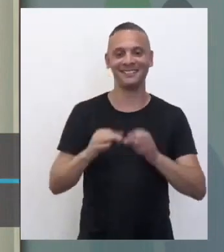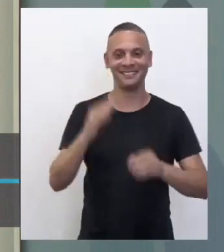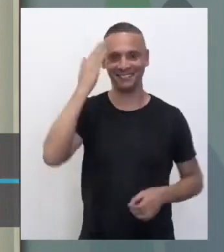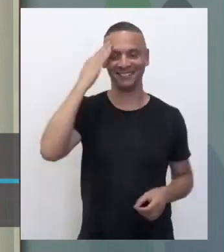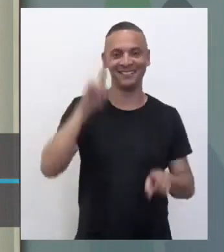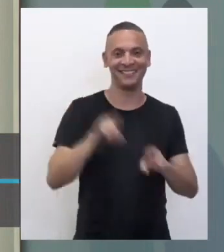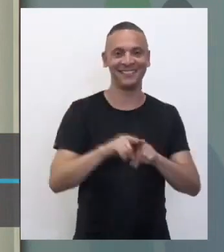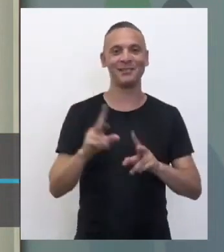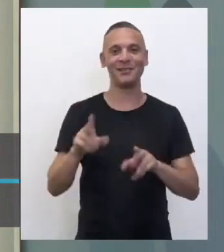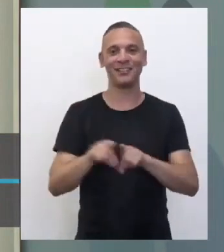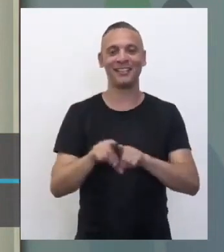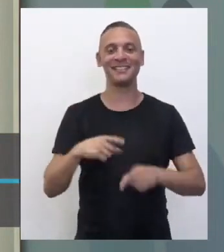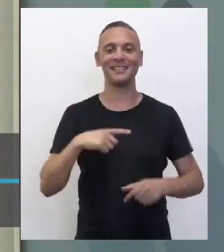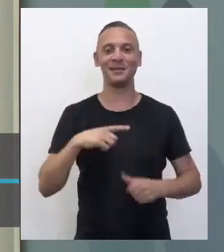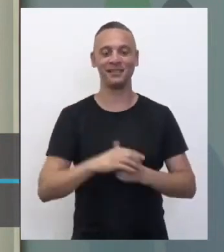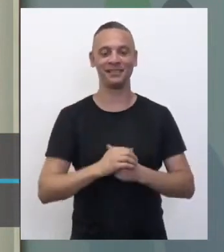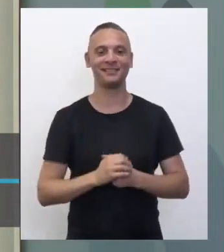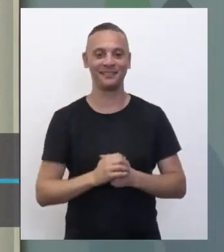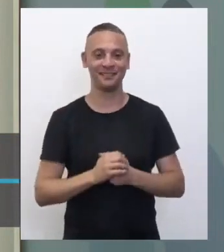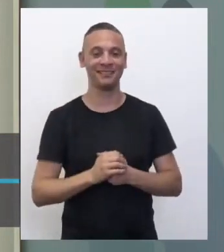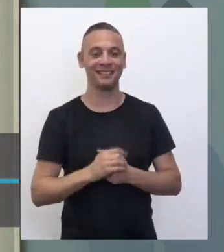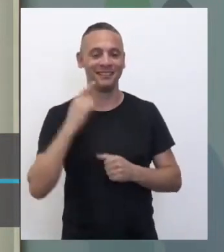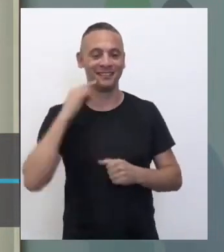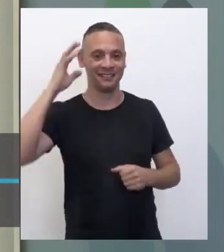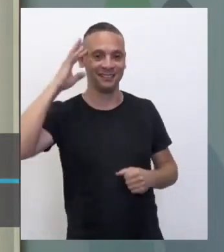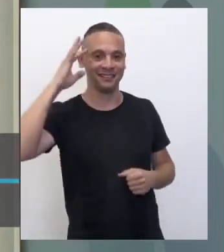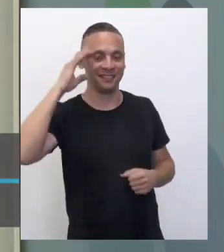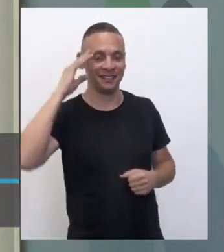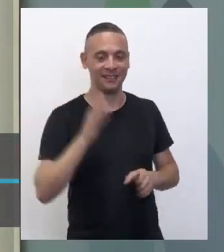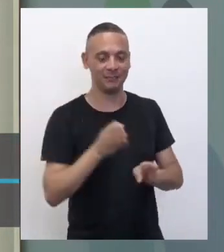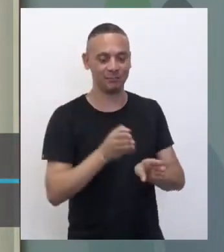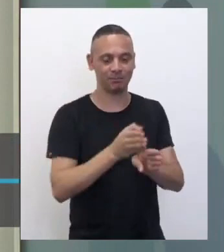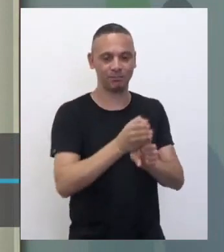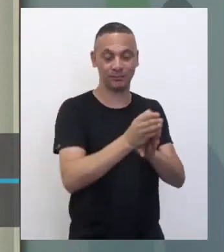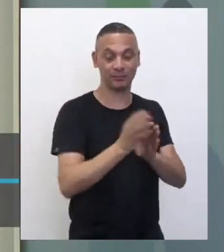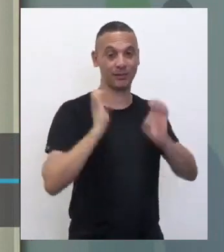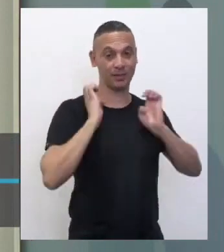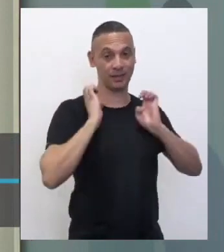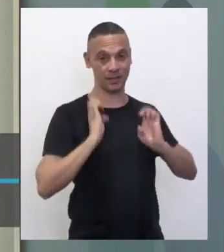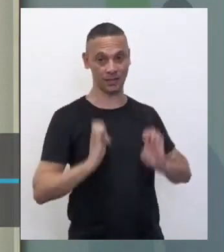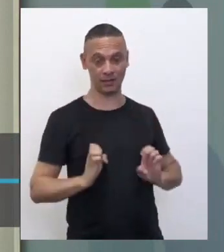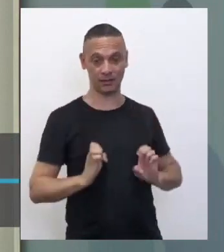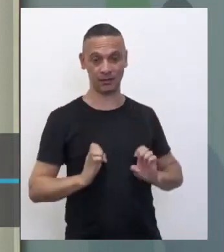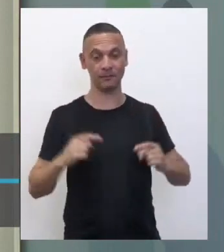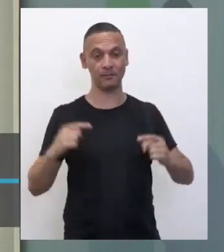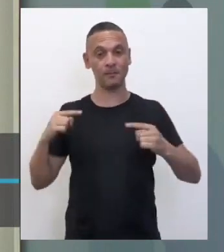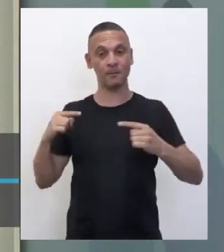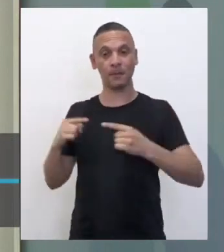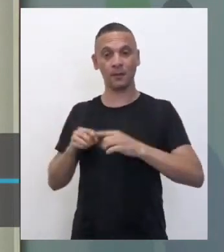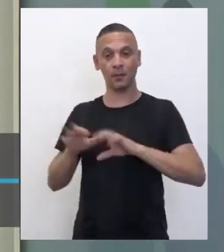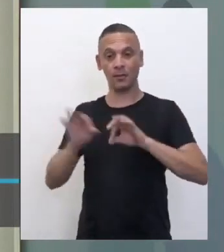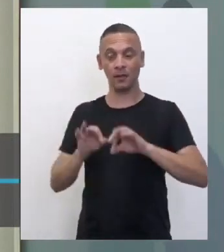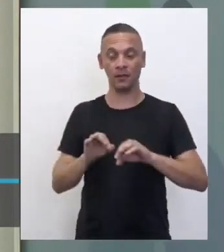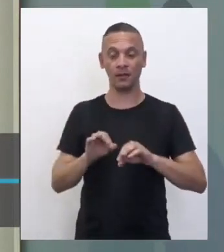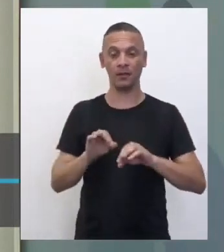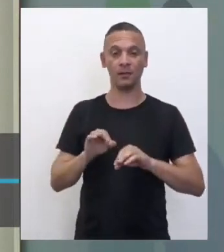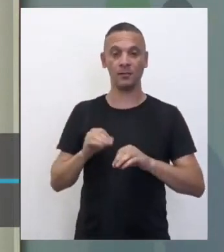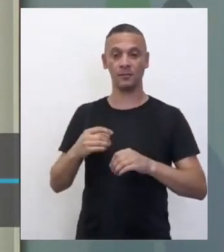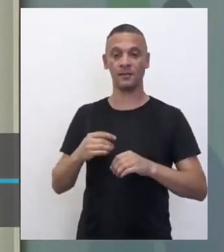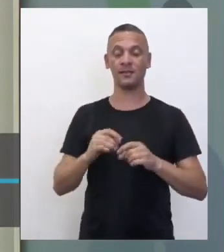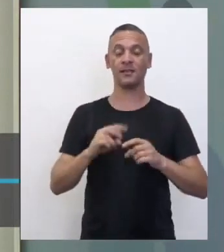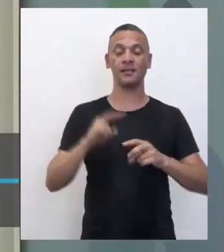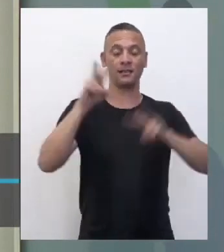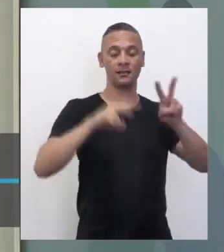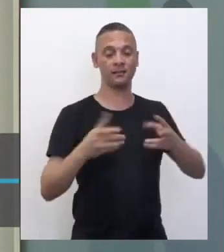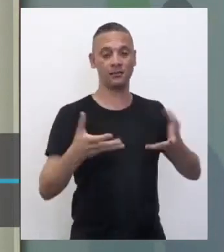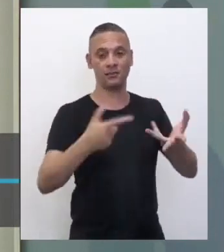Abrangente ao mesmo tempo aprofundada quando você escolhe uma linha ética, e que tem por vieses, como eu falei, a ética das virtudes, o utilitarismo e